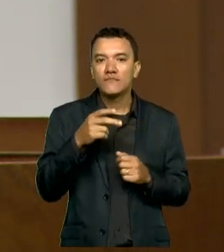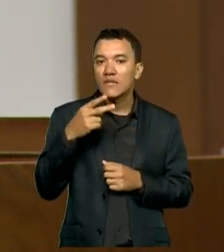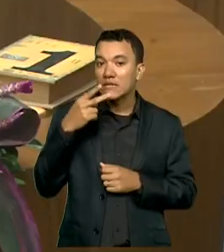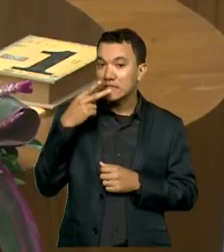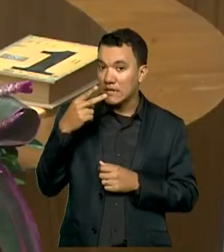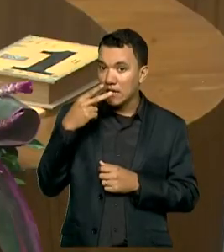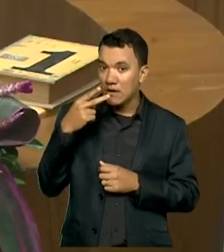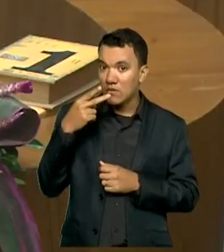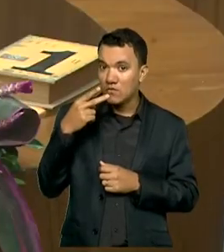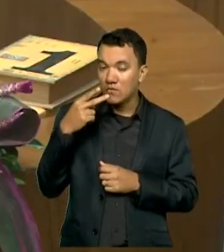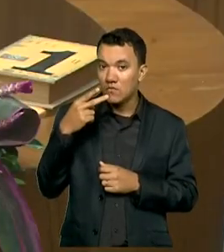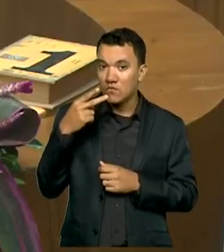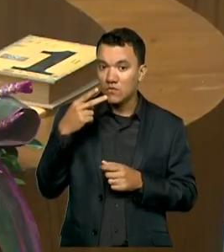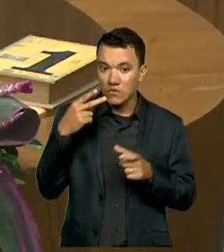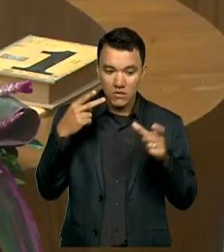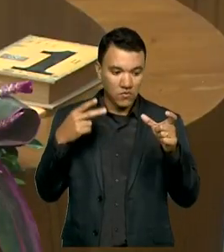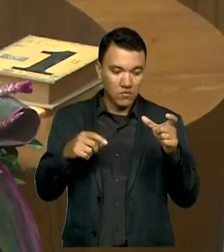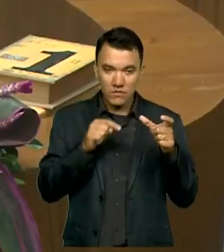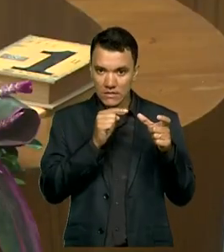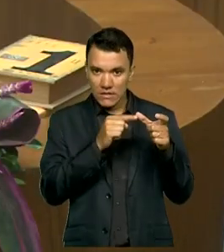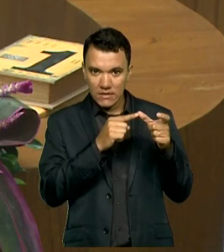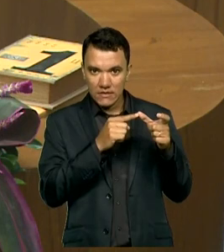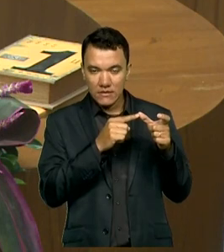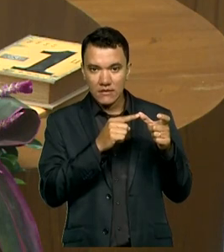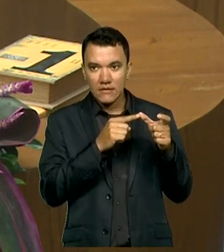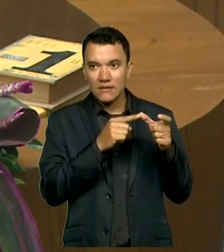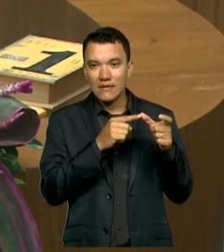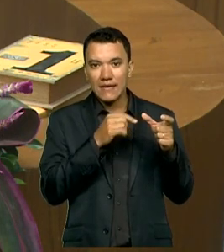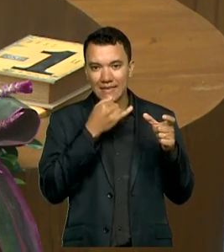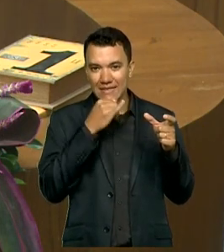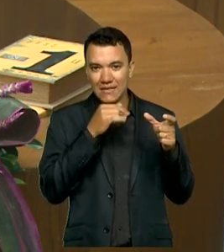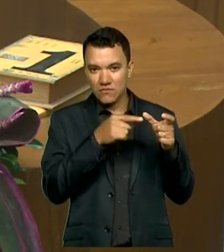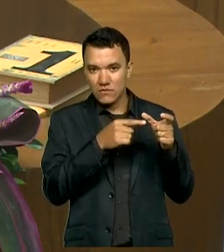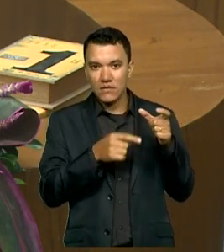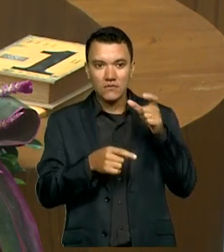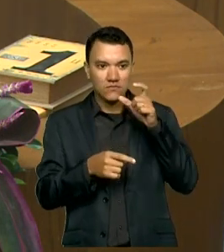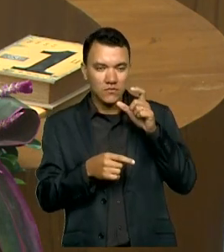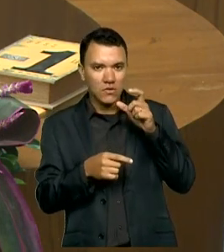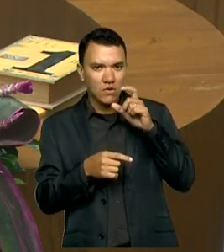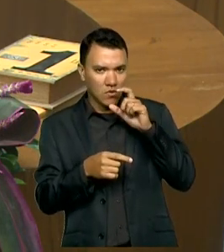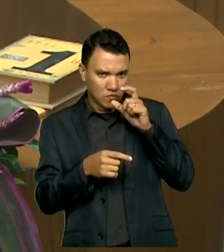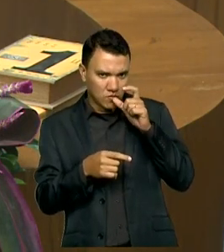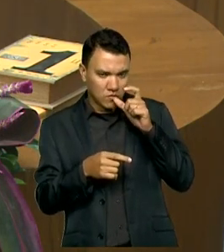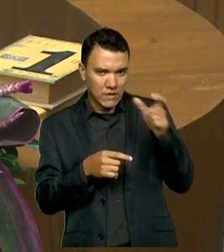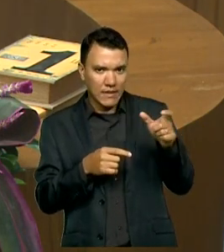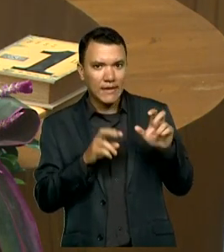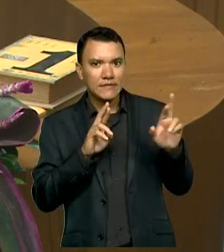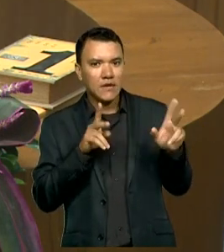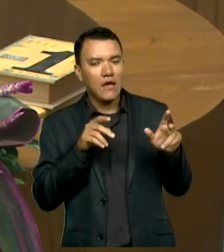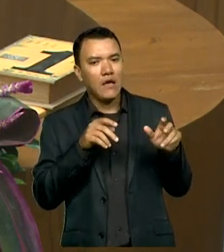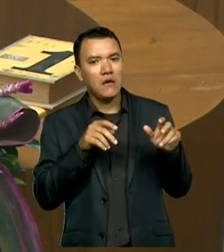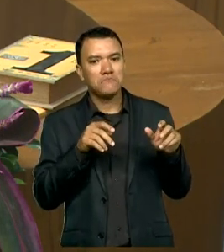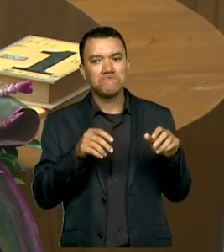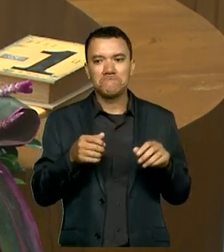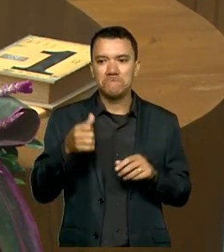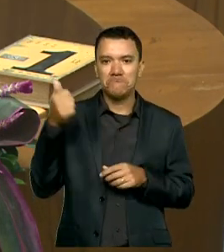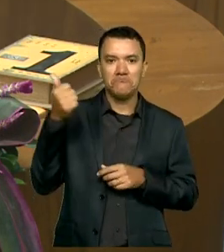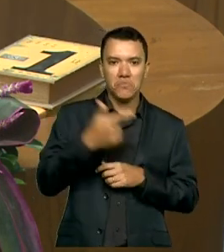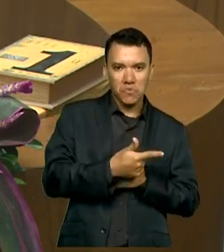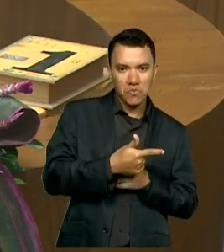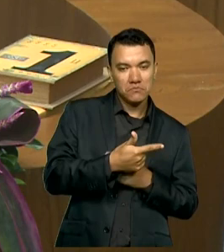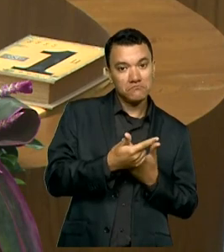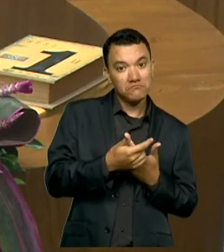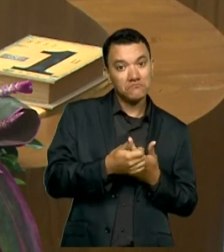saúde. E a gente sabe que não existe nada disso, já tem estudos falando, inclusive, que eles têm um potencial de